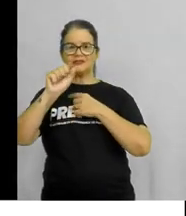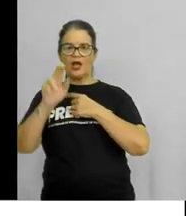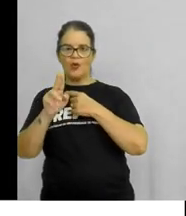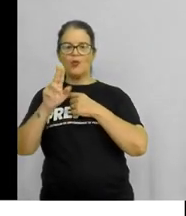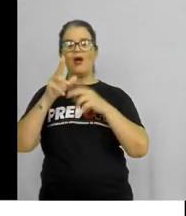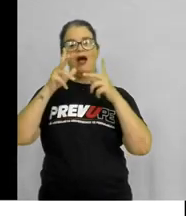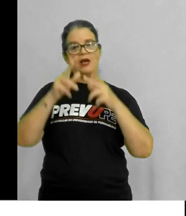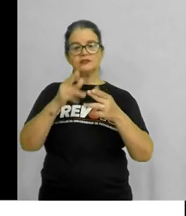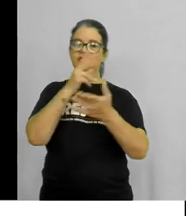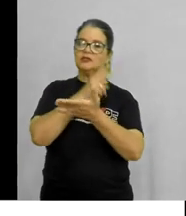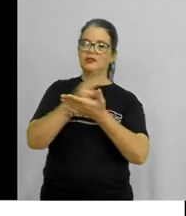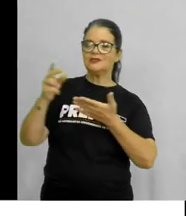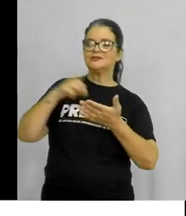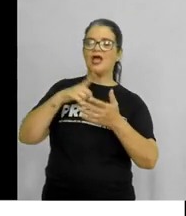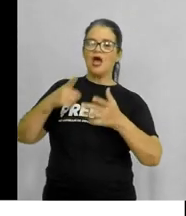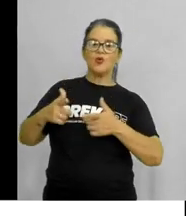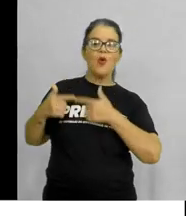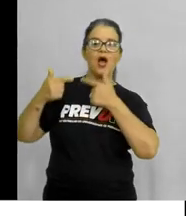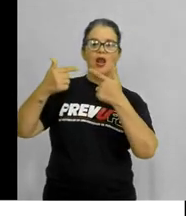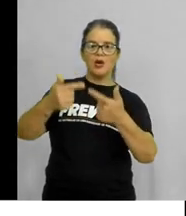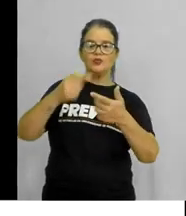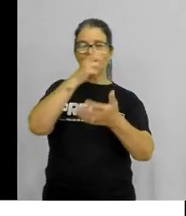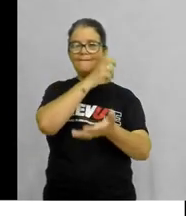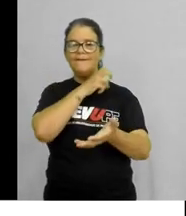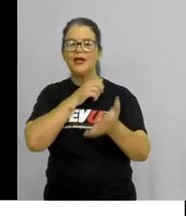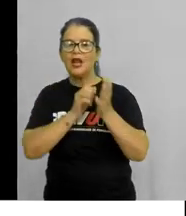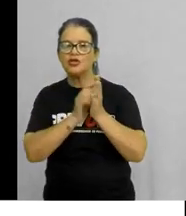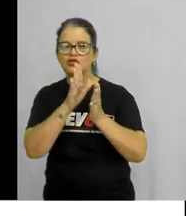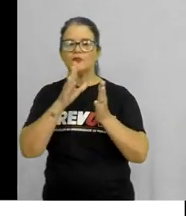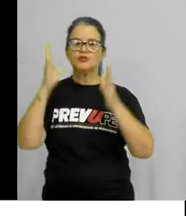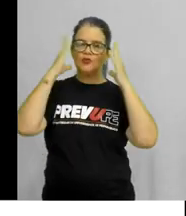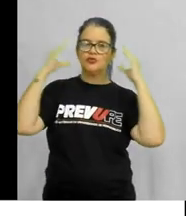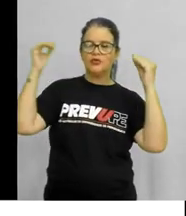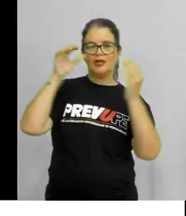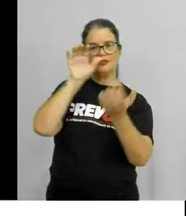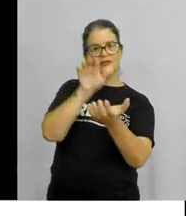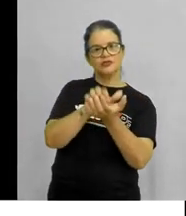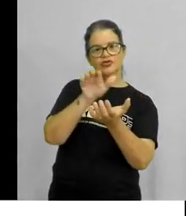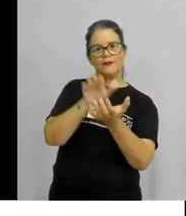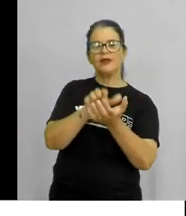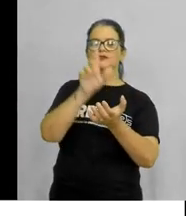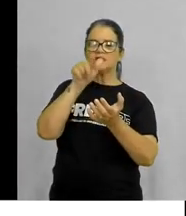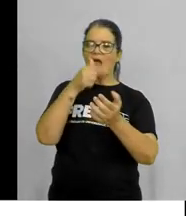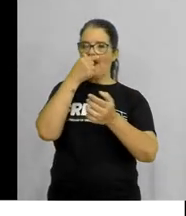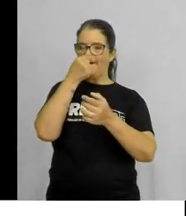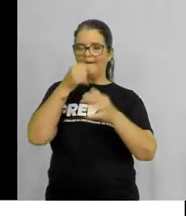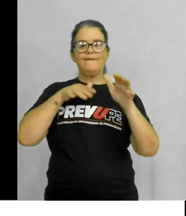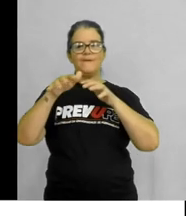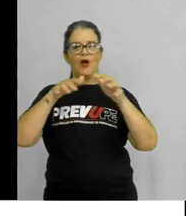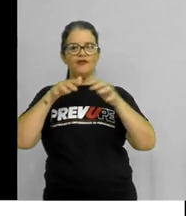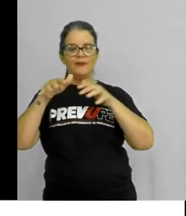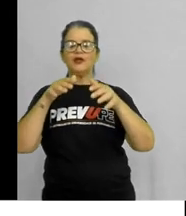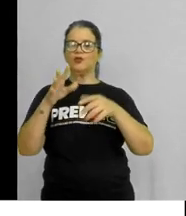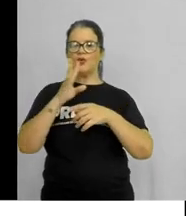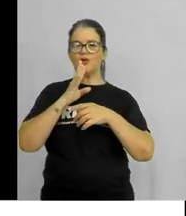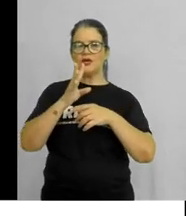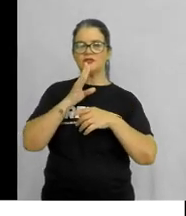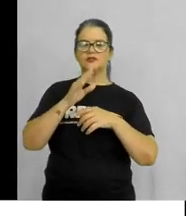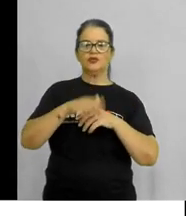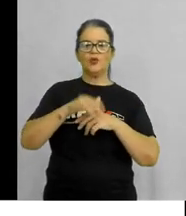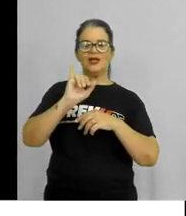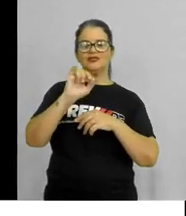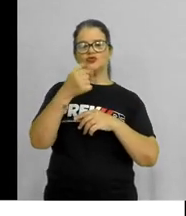assim iniciaram a luta pela expulsão dos holandes de Pernambuco é um movimento conhecido como